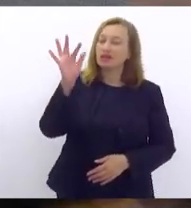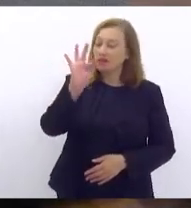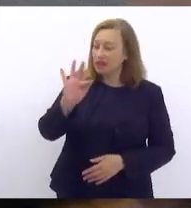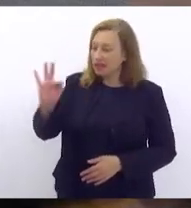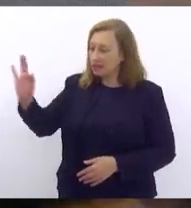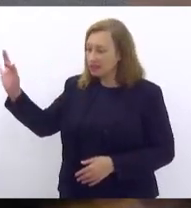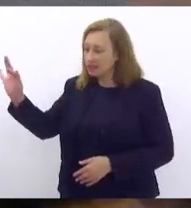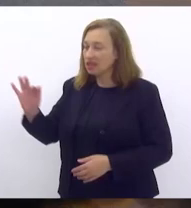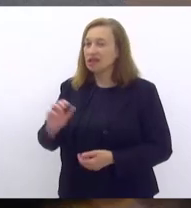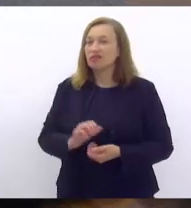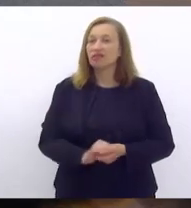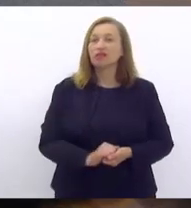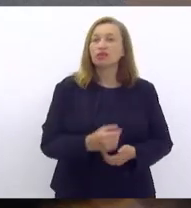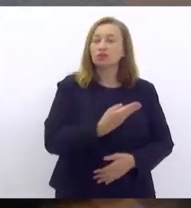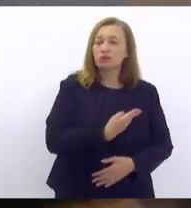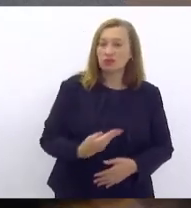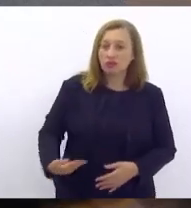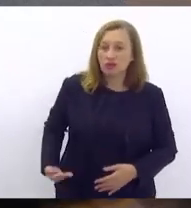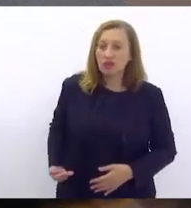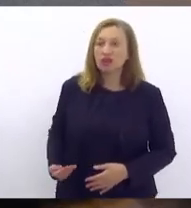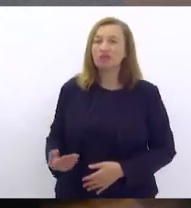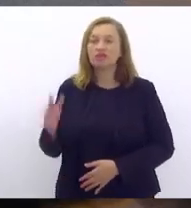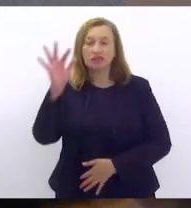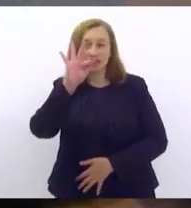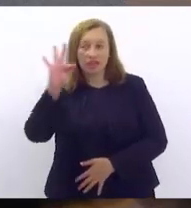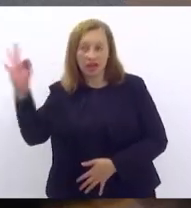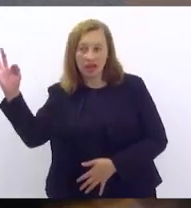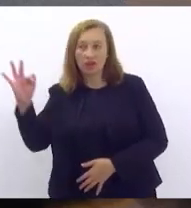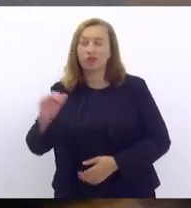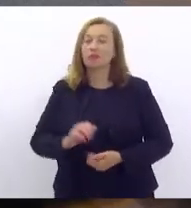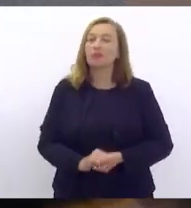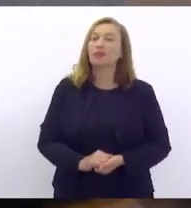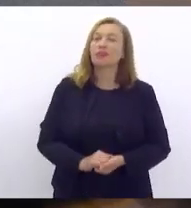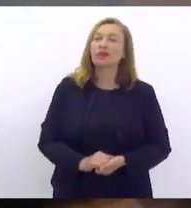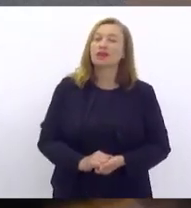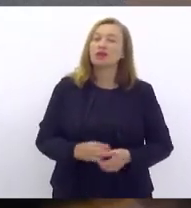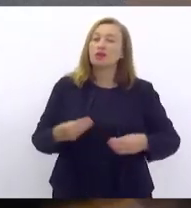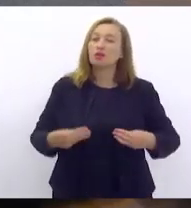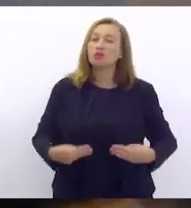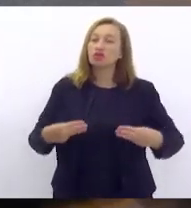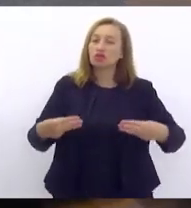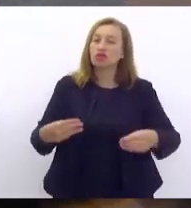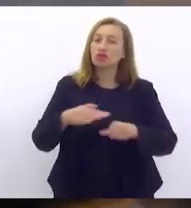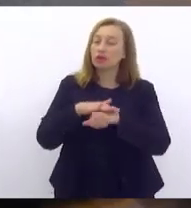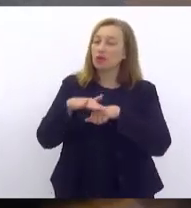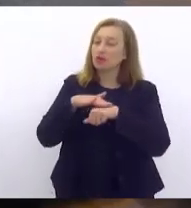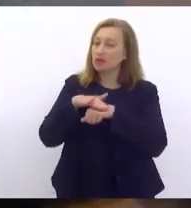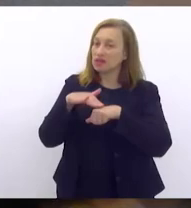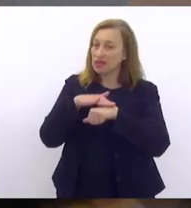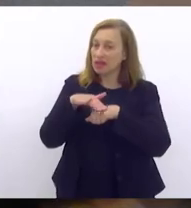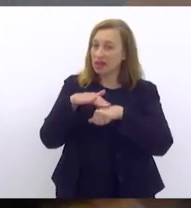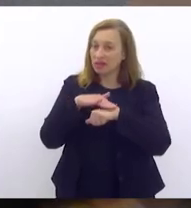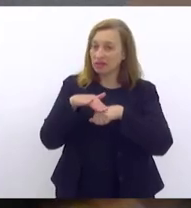onde o governo federal vai trazer os ministérios para conversar com os...